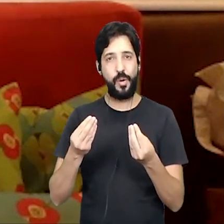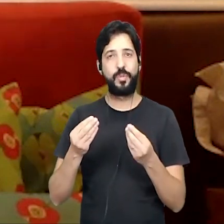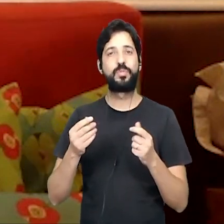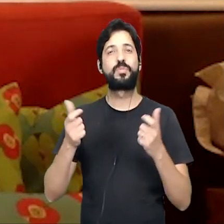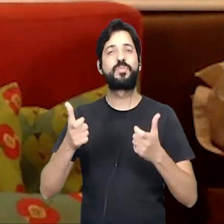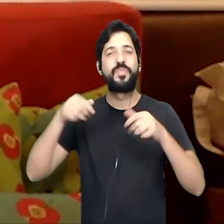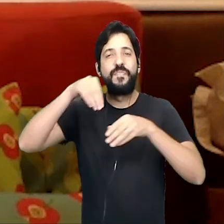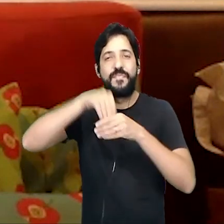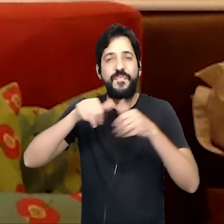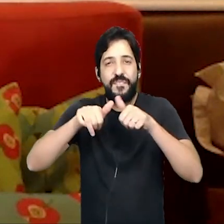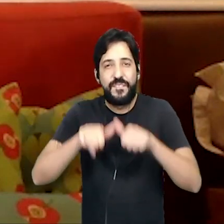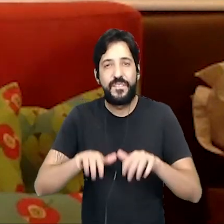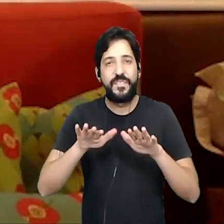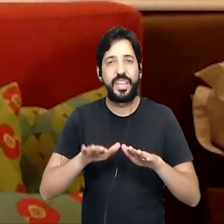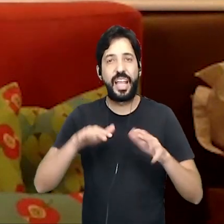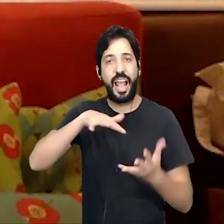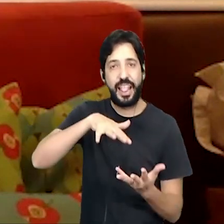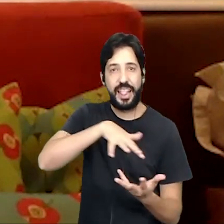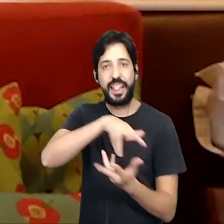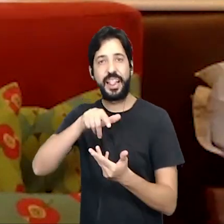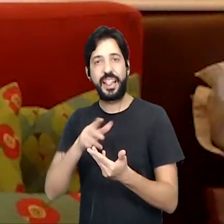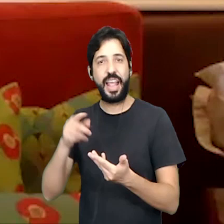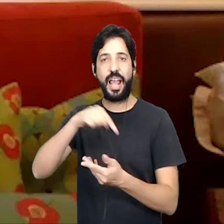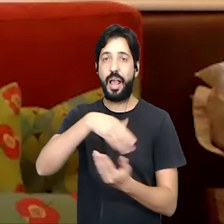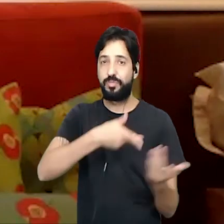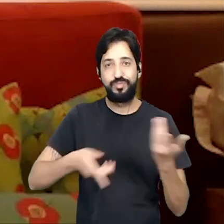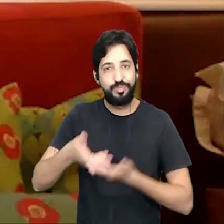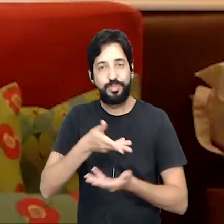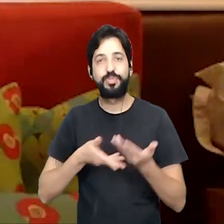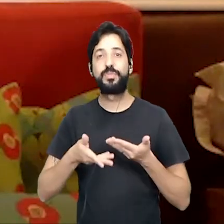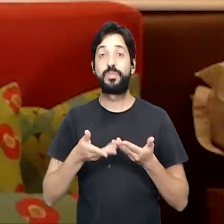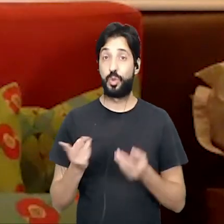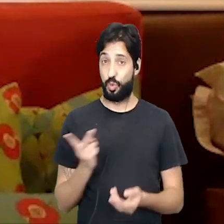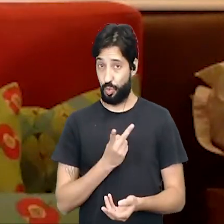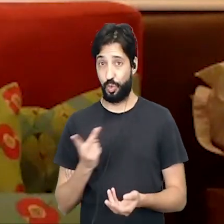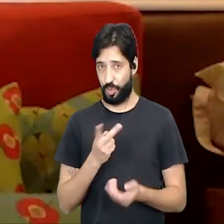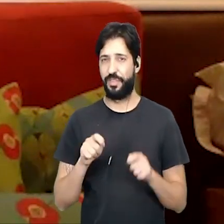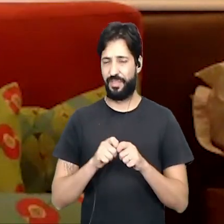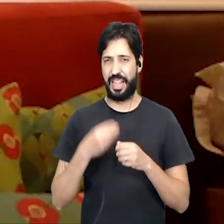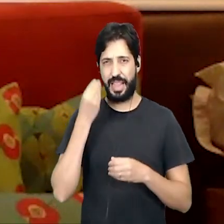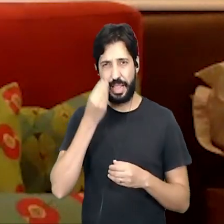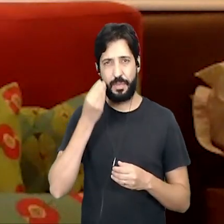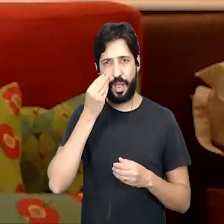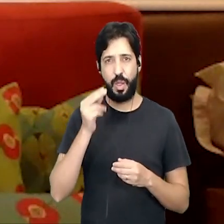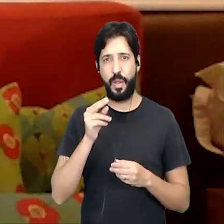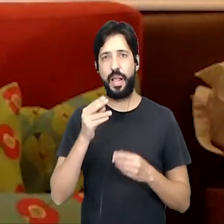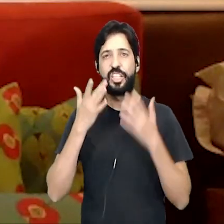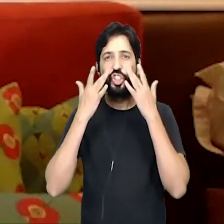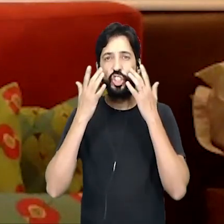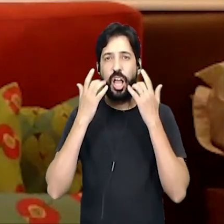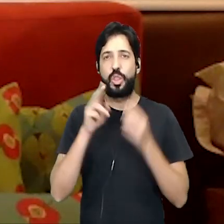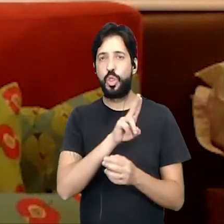como pisar e habitar a Terra. E juntos, André e Ailton realizaram o experimento